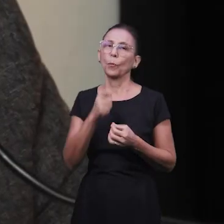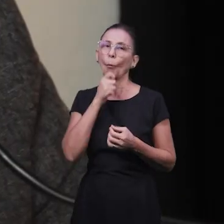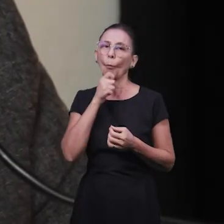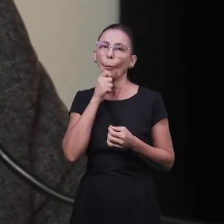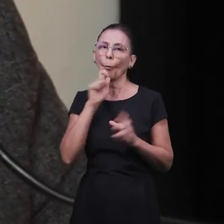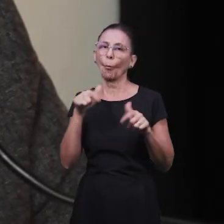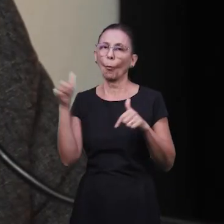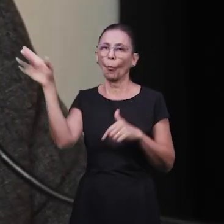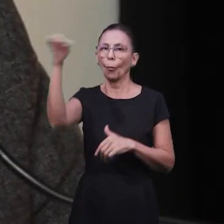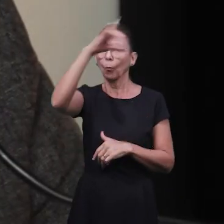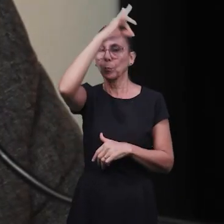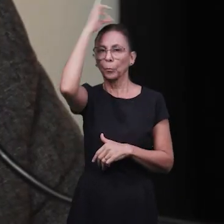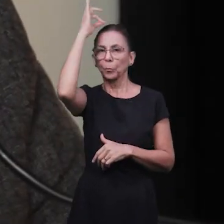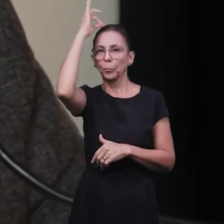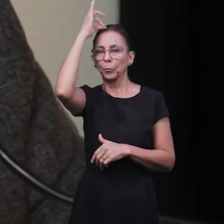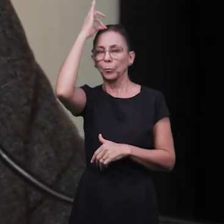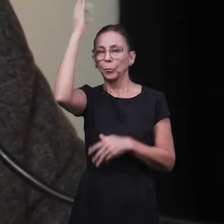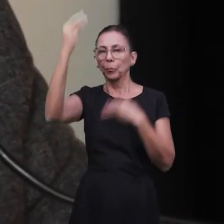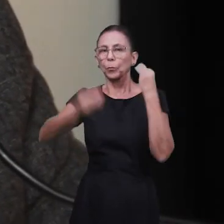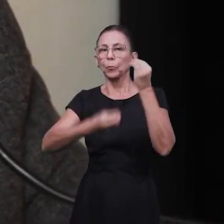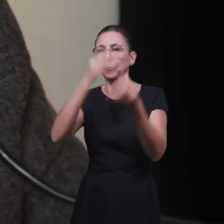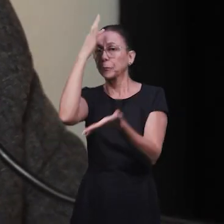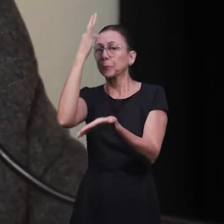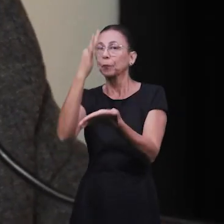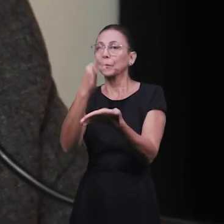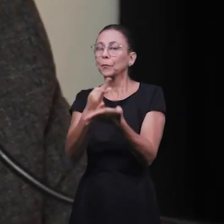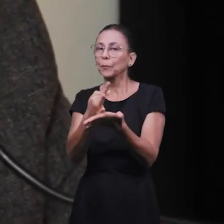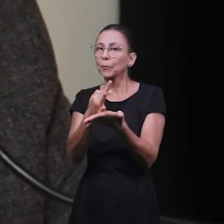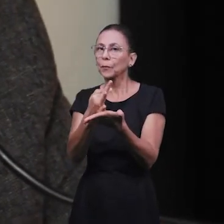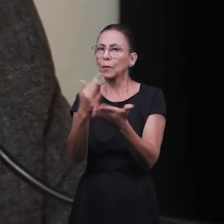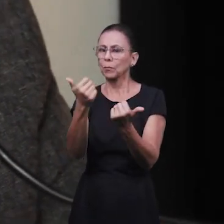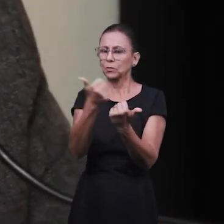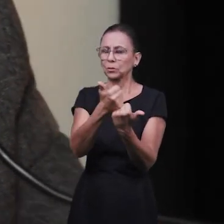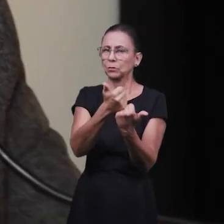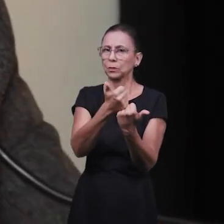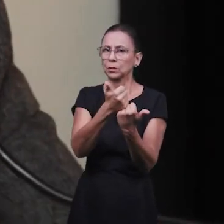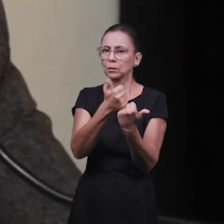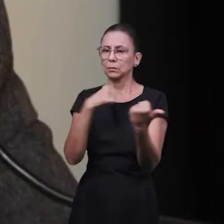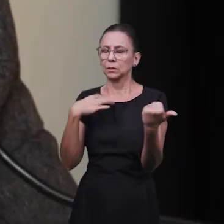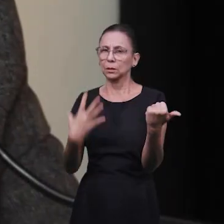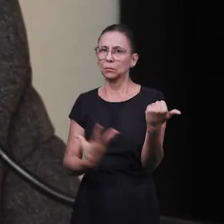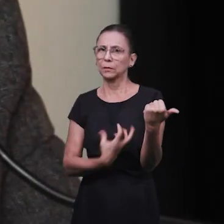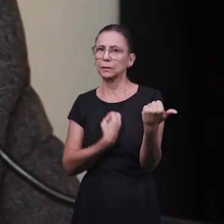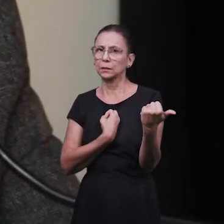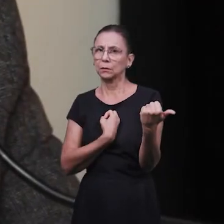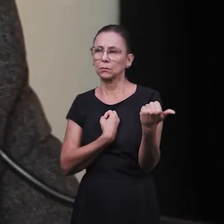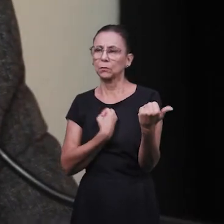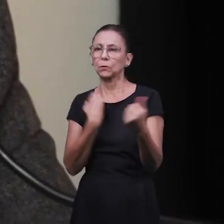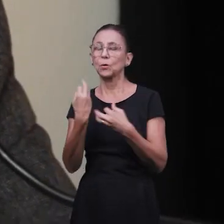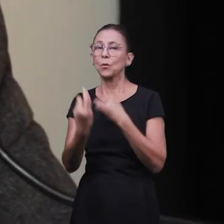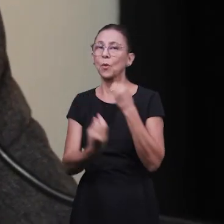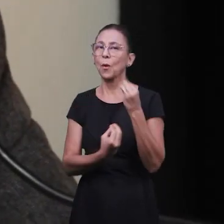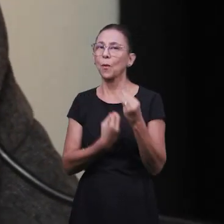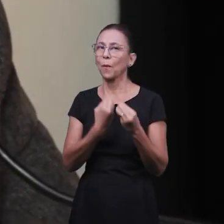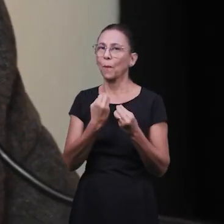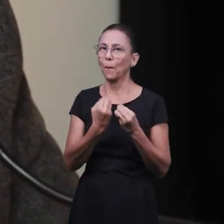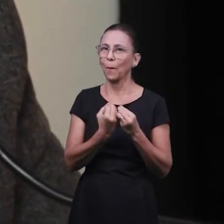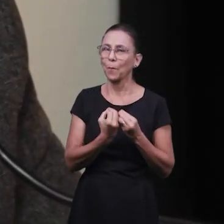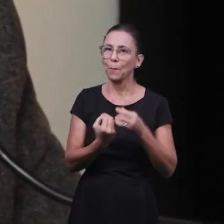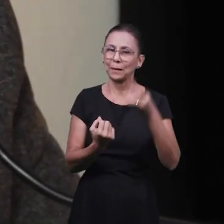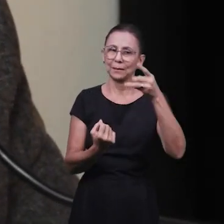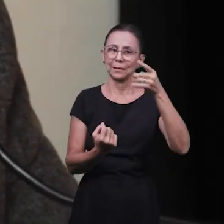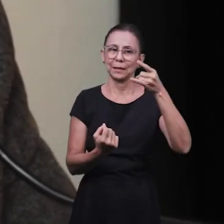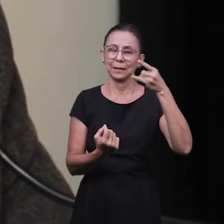fé é substituída pela salvação pelas obras. Então, aquela